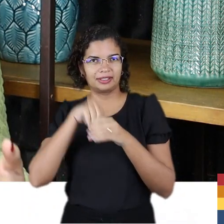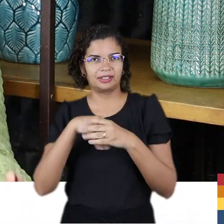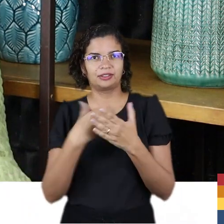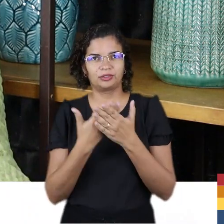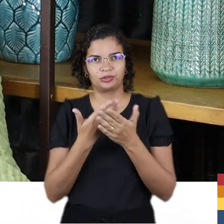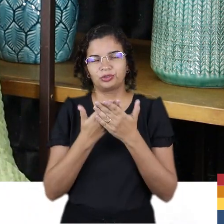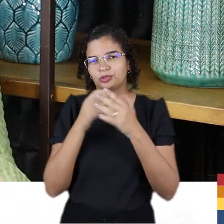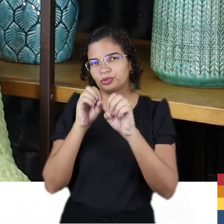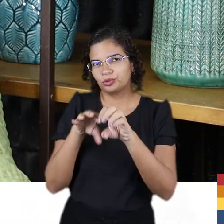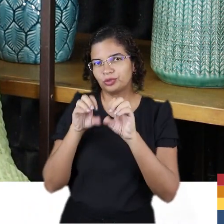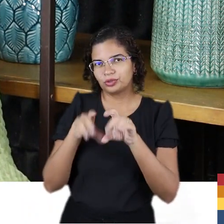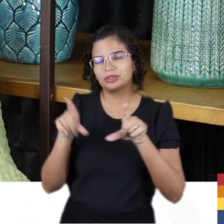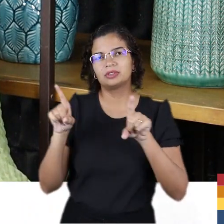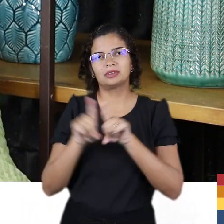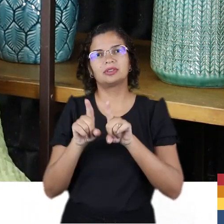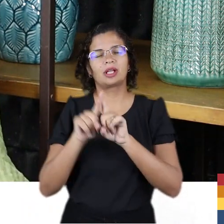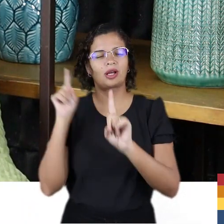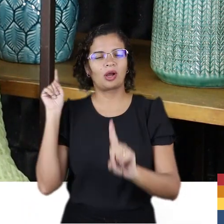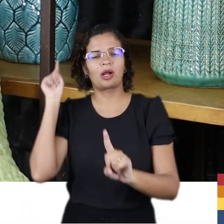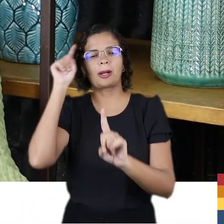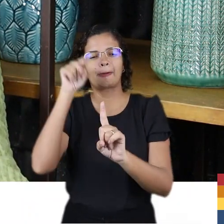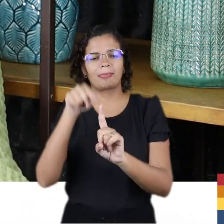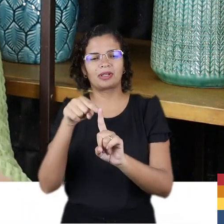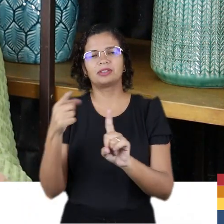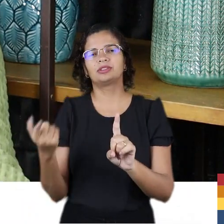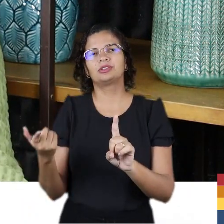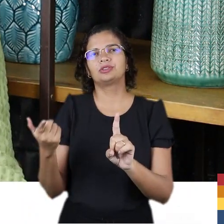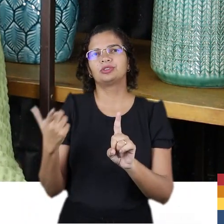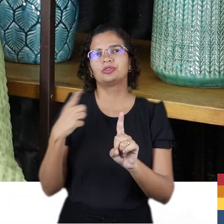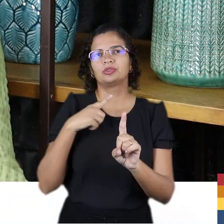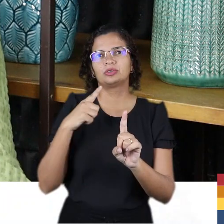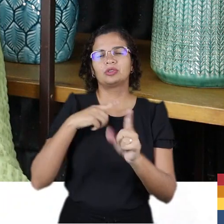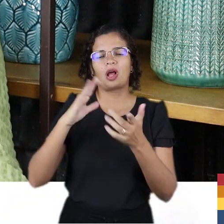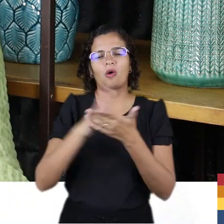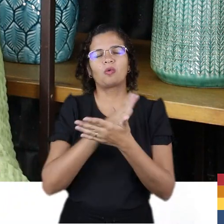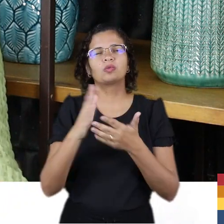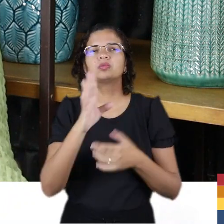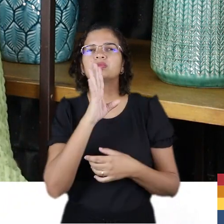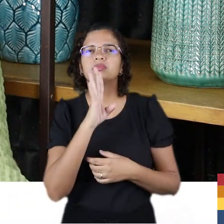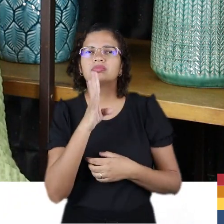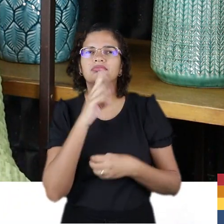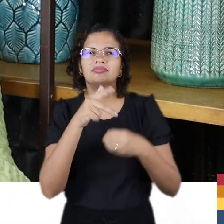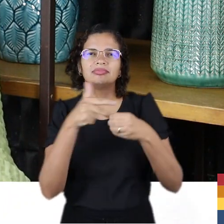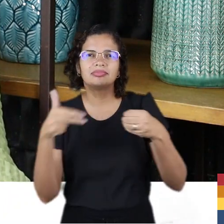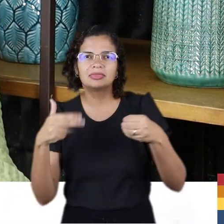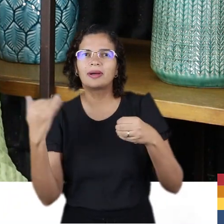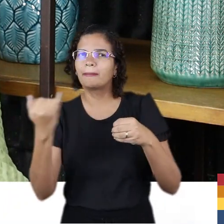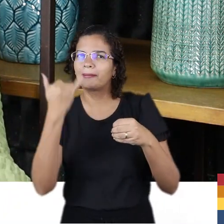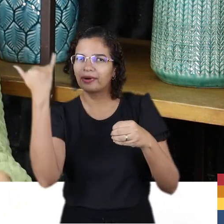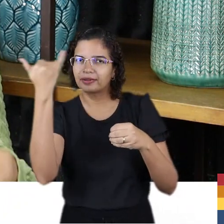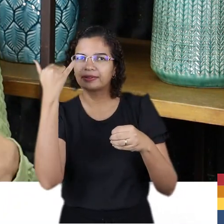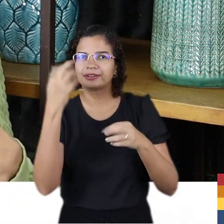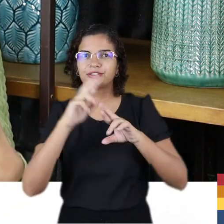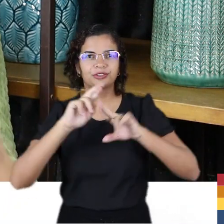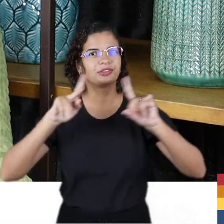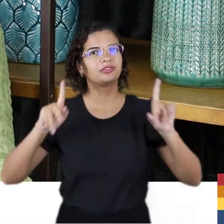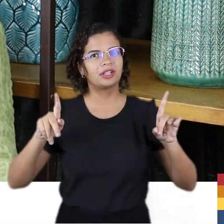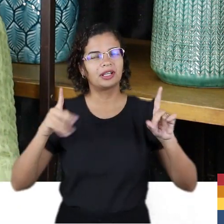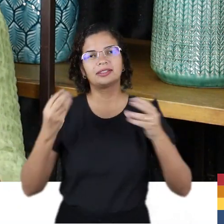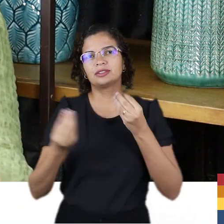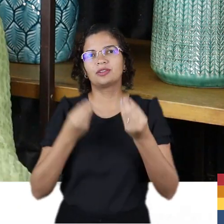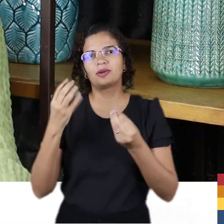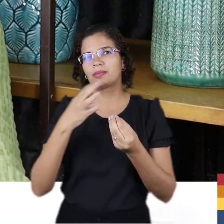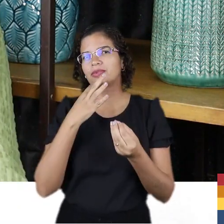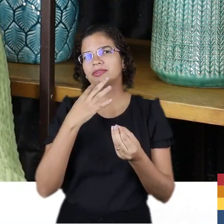ativas, né, fala dos organizadores curriculares diários, mas também traz organizadores curriculares para o itinerário formativo, o